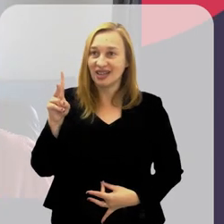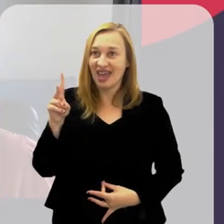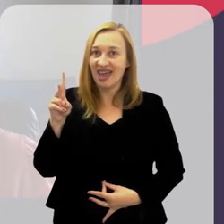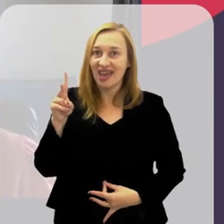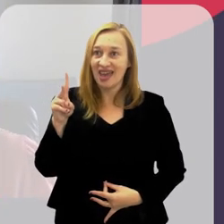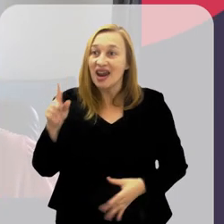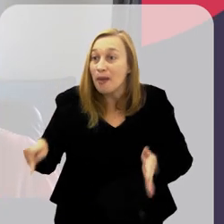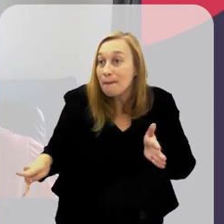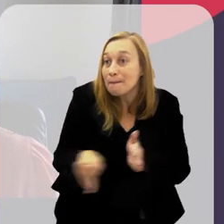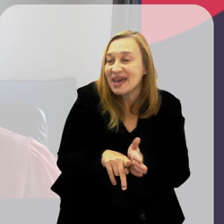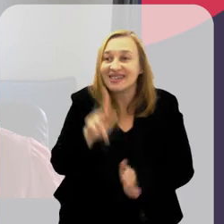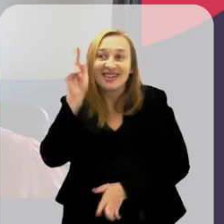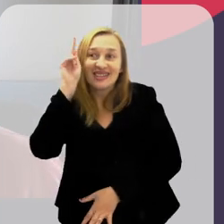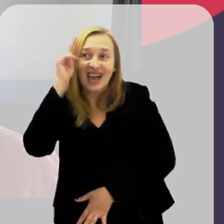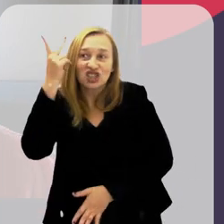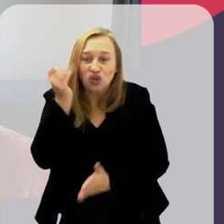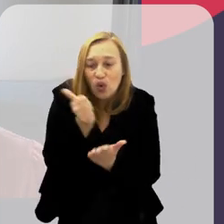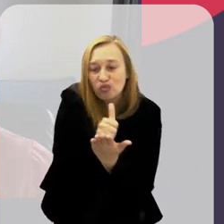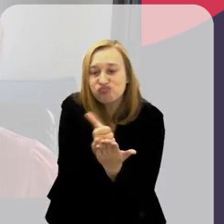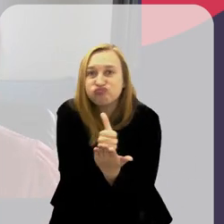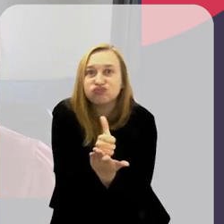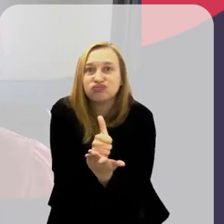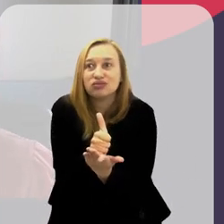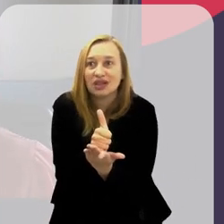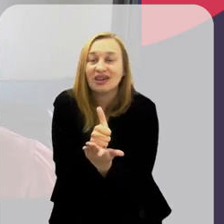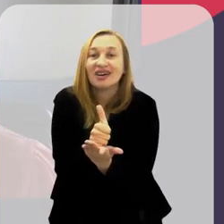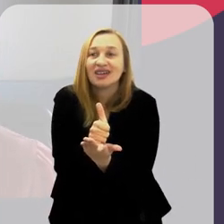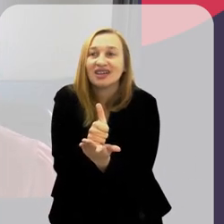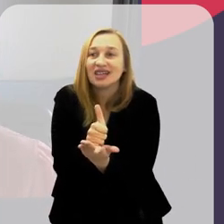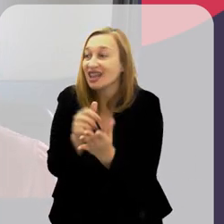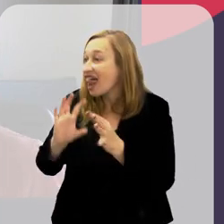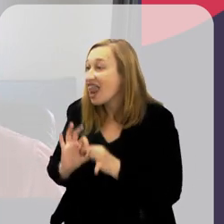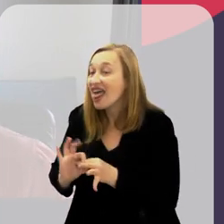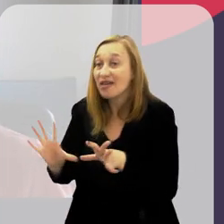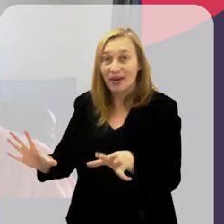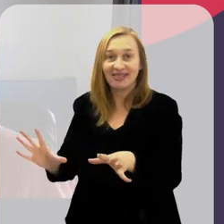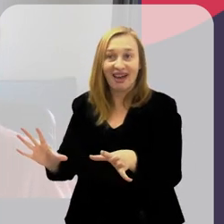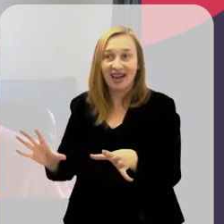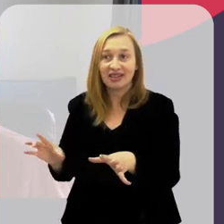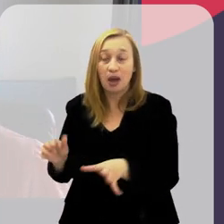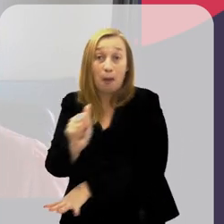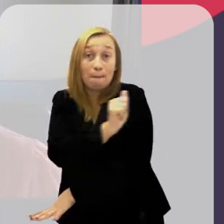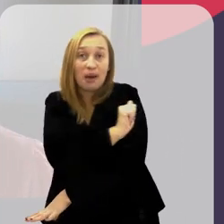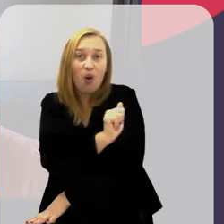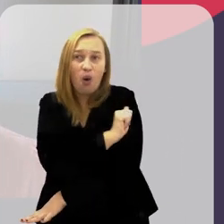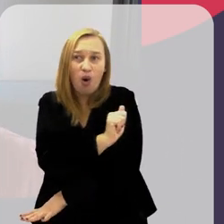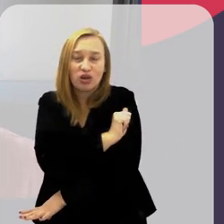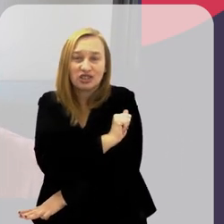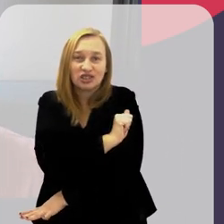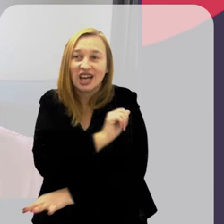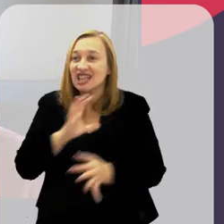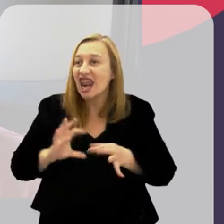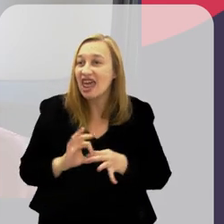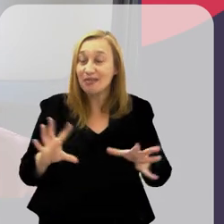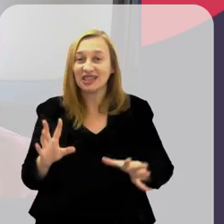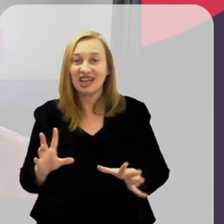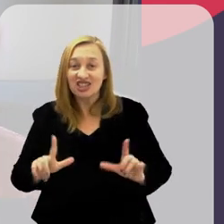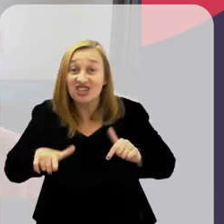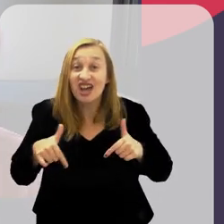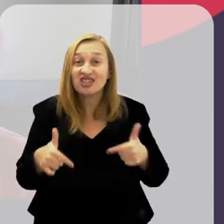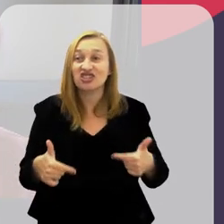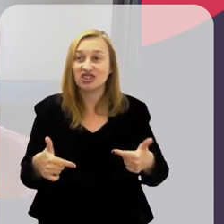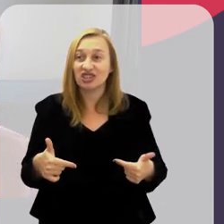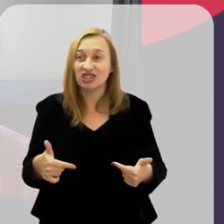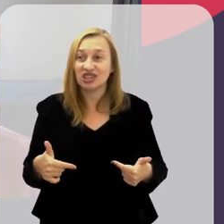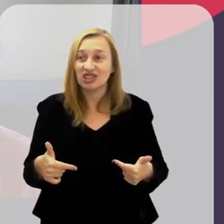um agente da história, então ele tem a tomada de decisões. A gente dá autonomia, né, para o aluno, essa liberdade